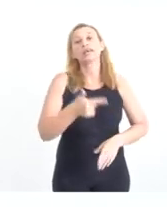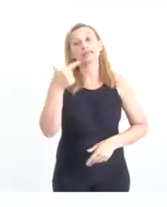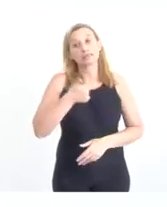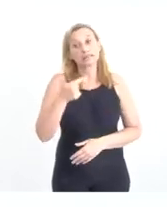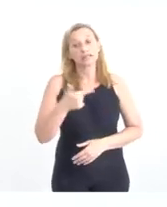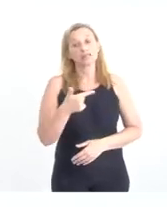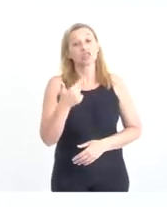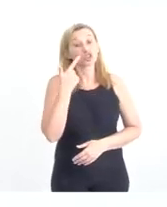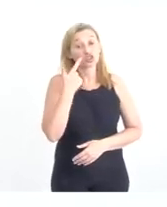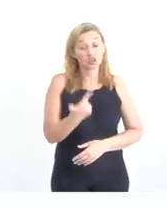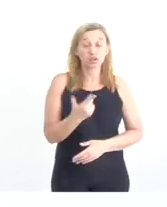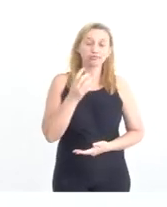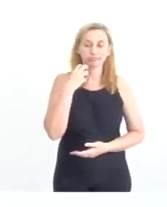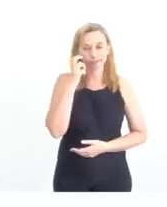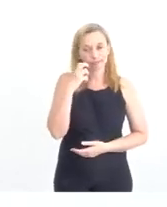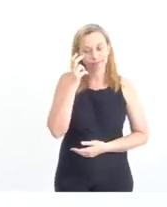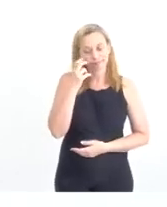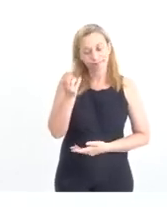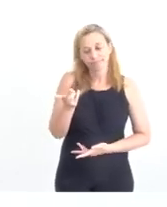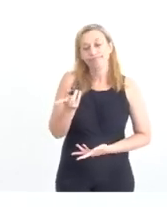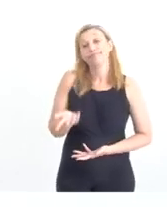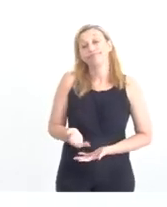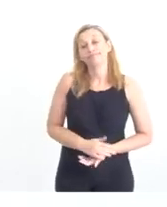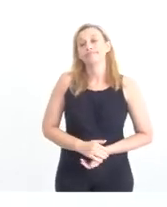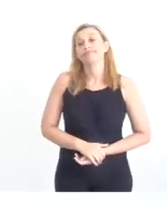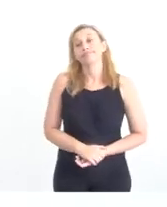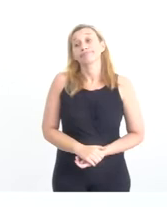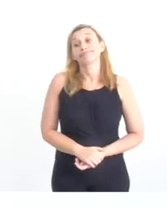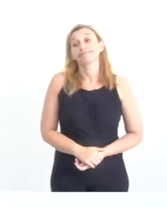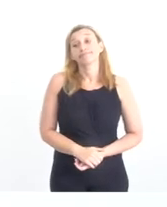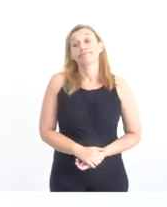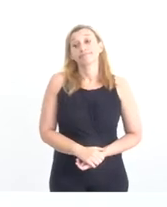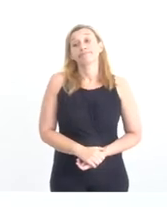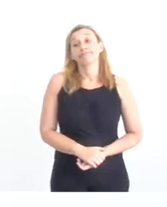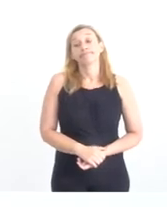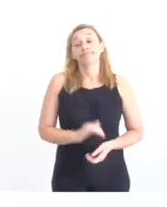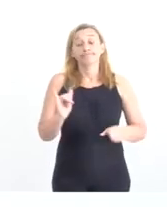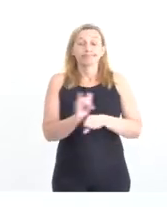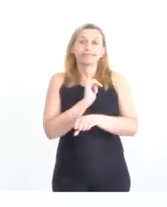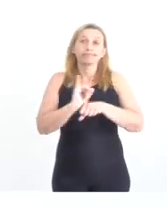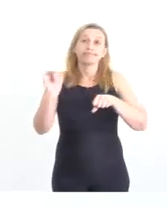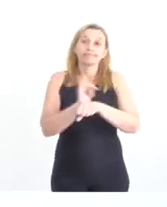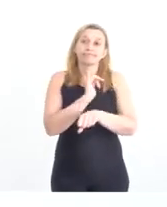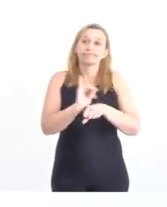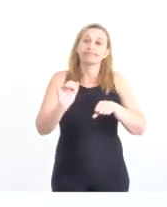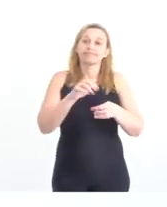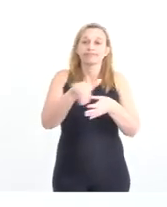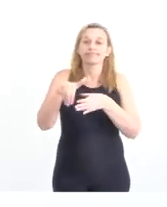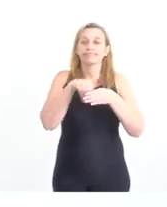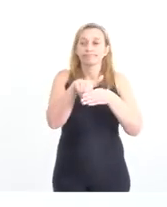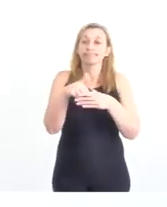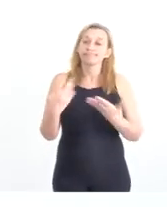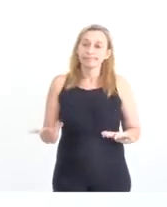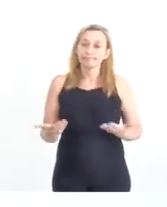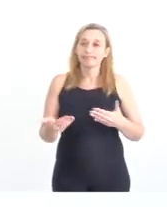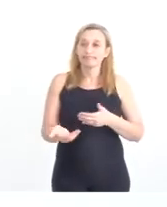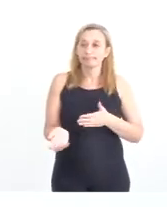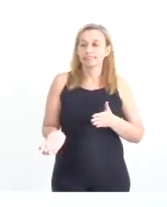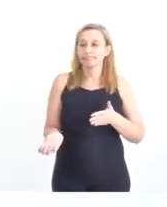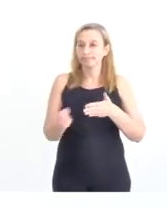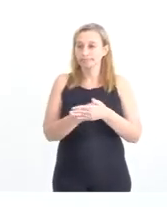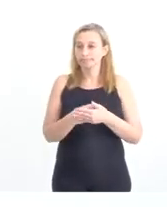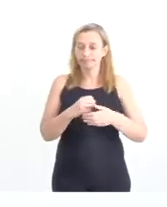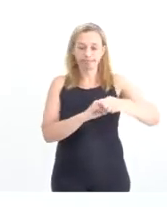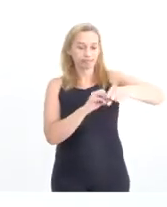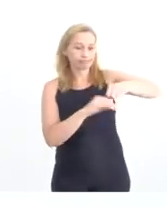segundo a gente viu com vergonha e com indignação assim a distracted as de eleitoralismo por trás das